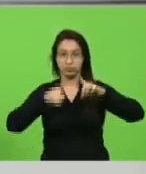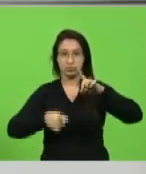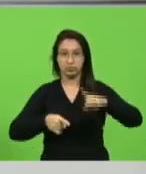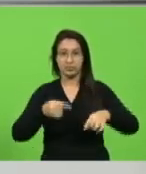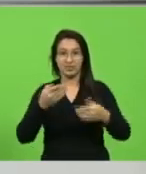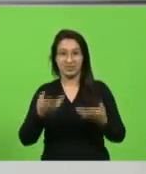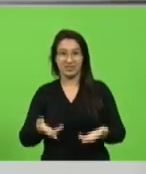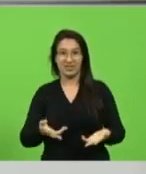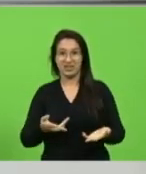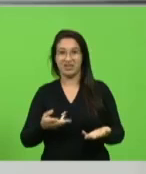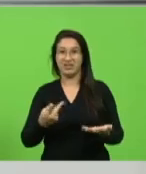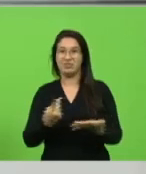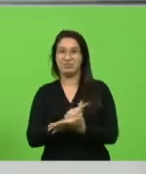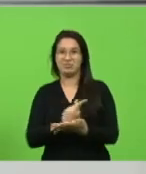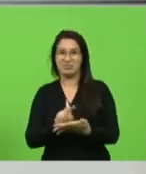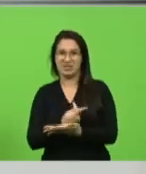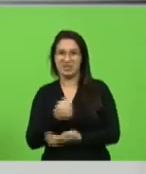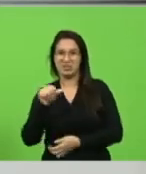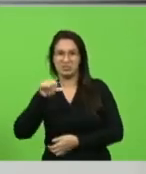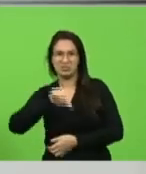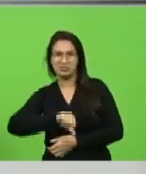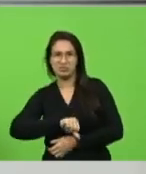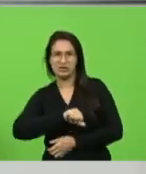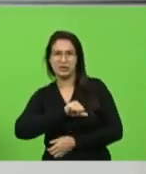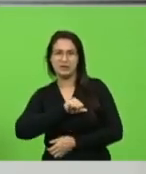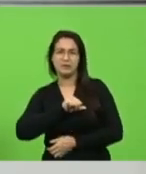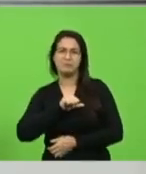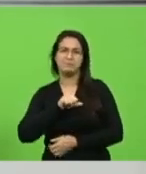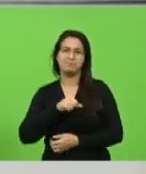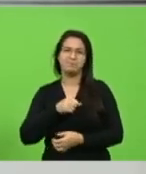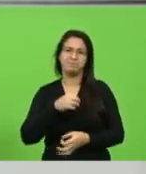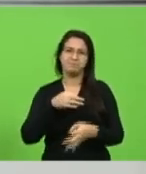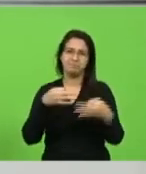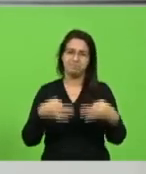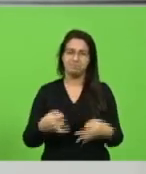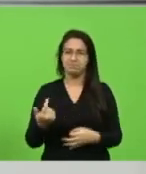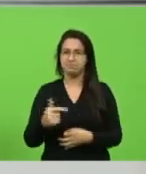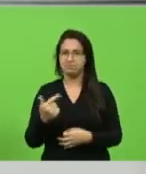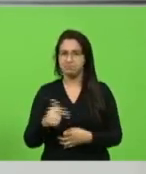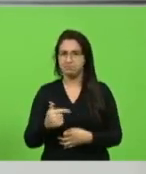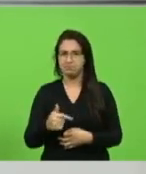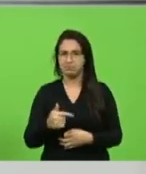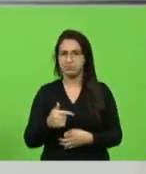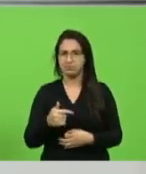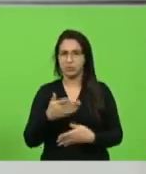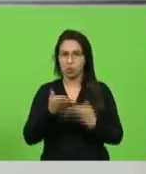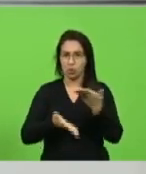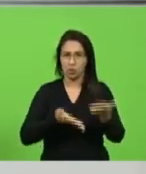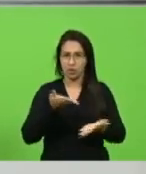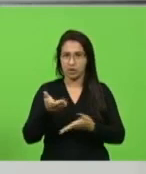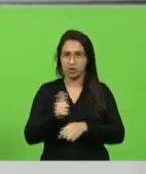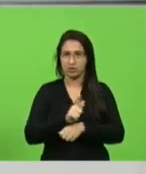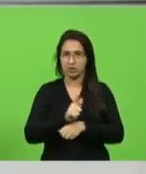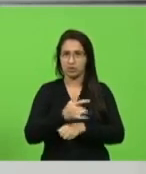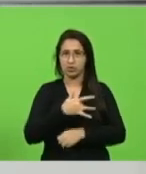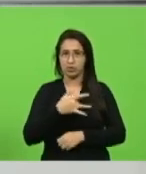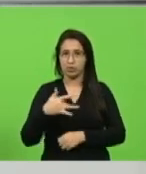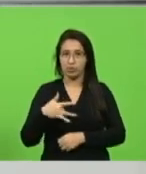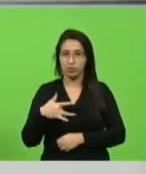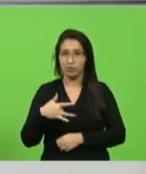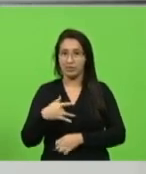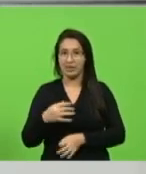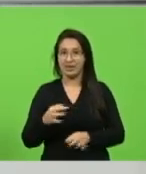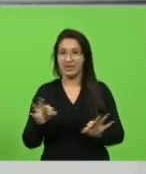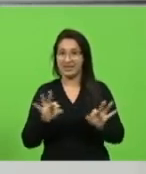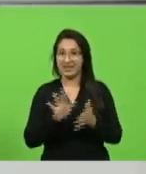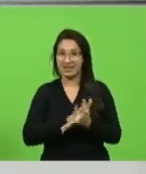à organização estatal, descuidando-se da gestão pública que lhe foi creditada pela vontade soberana